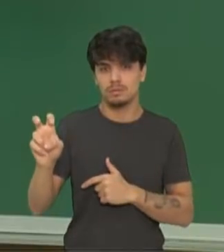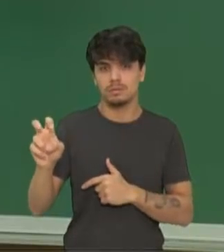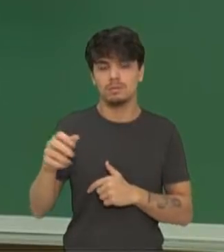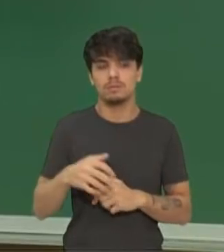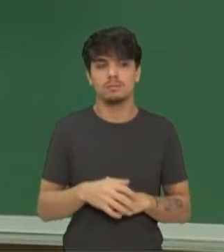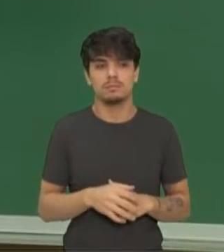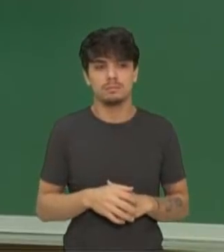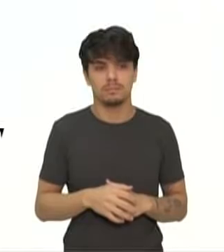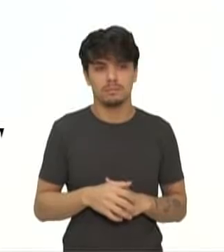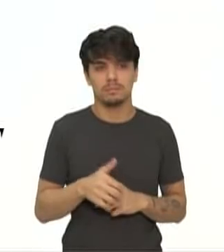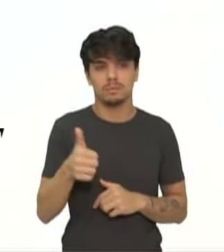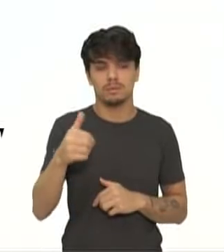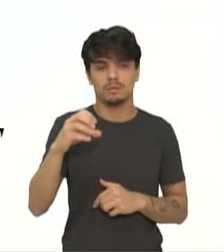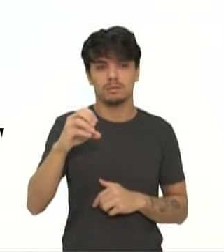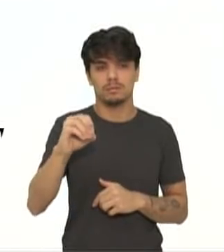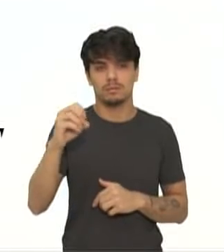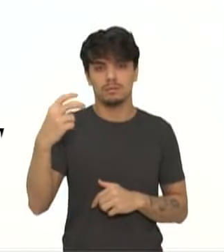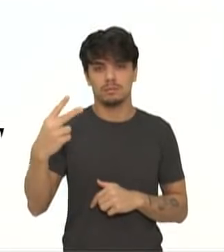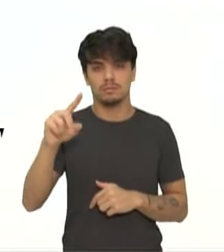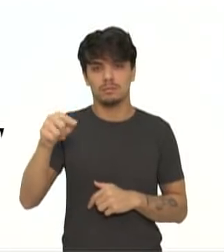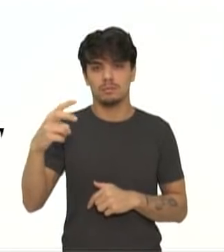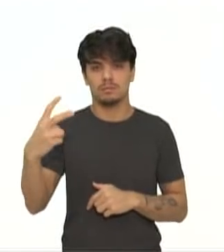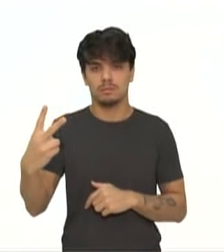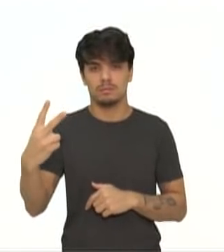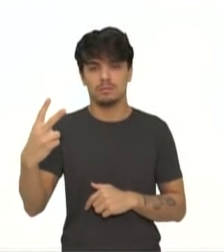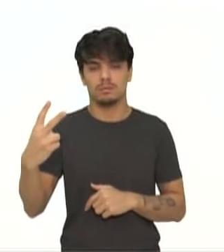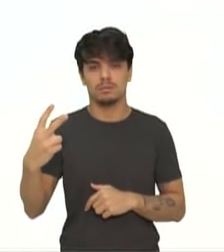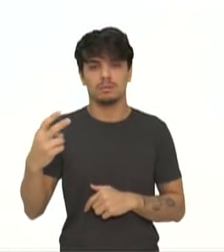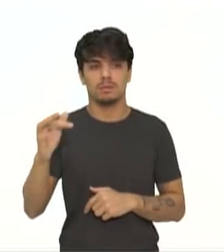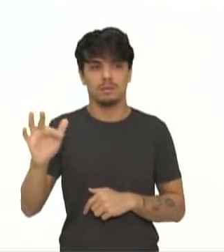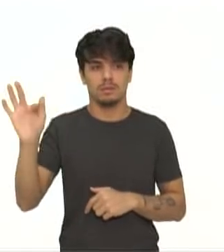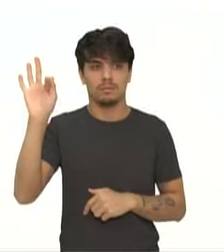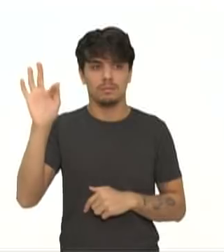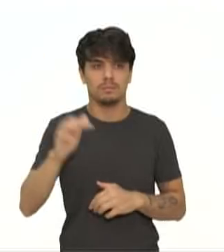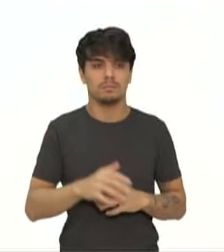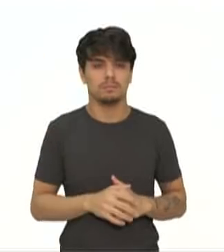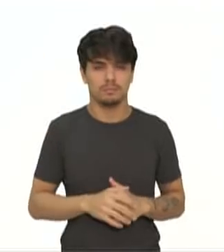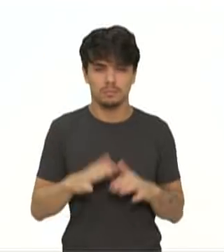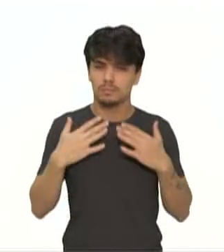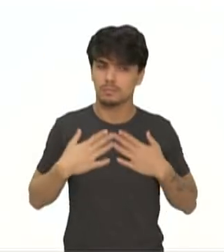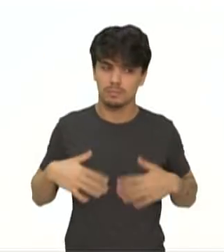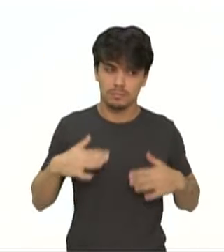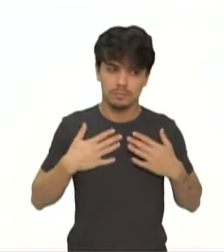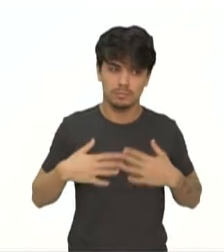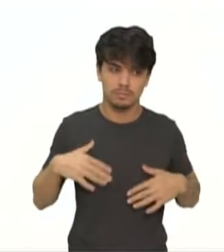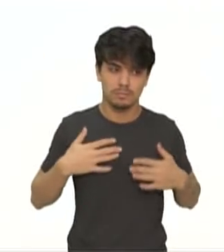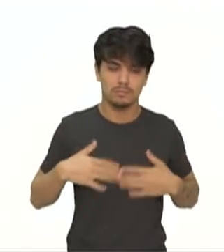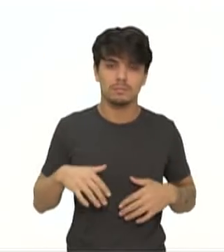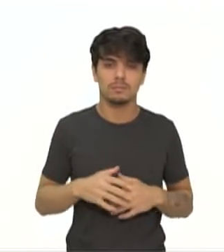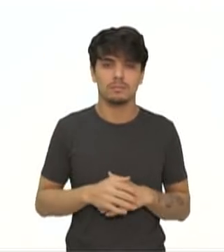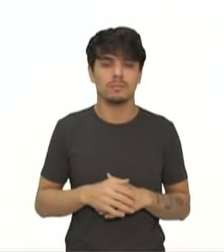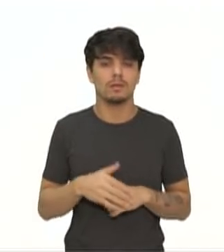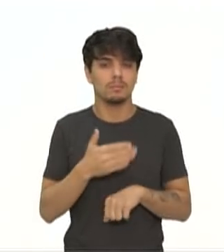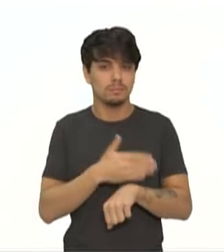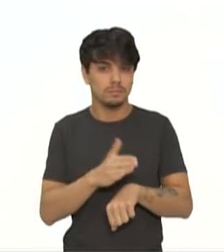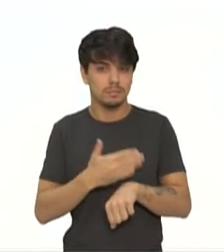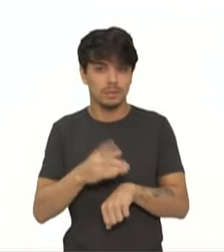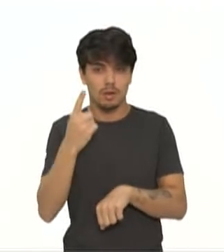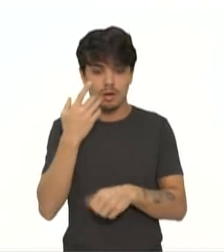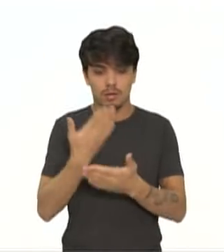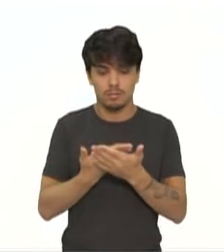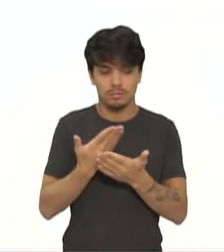102,2 graus Fahrenheit. Certo? Com calma aí, né? Vamos praticar. E na aula de